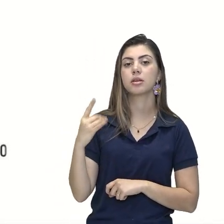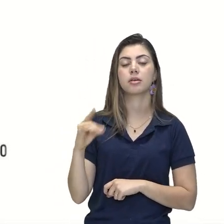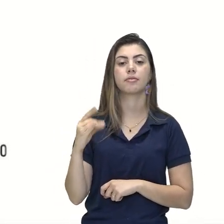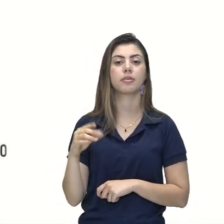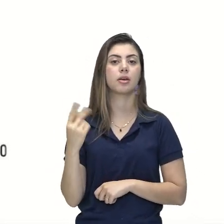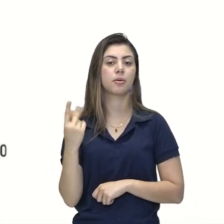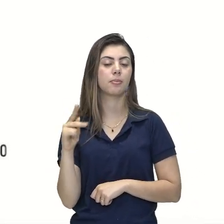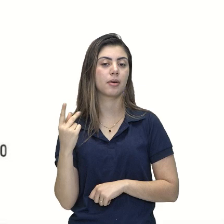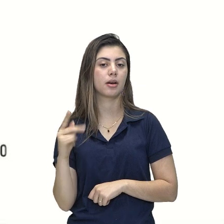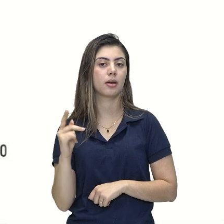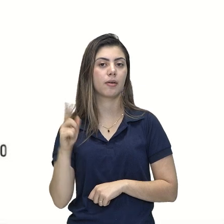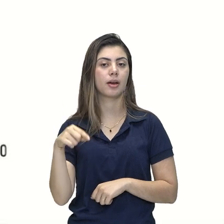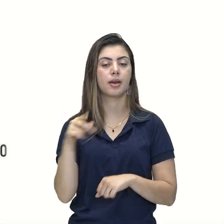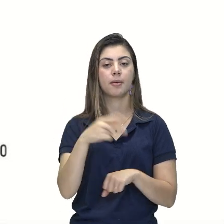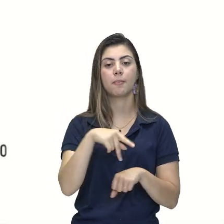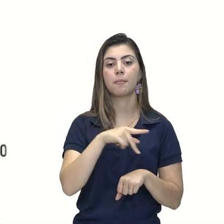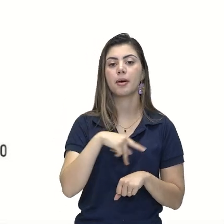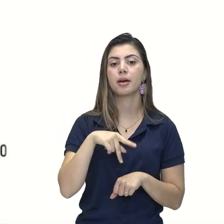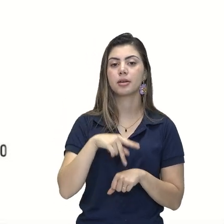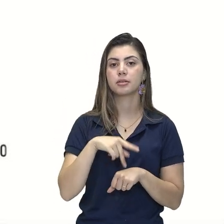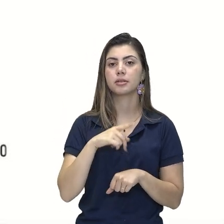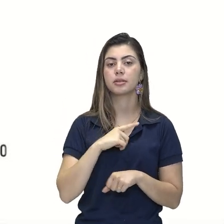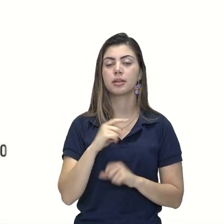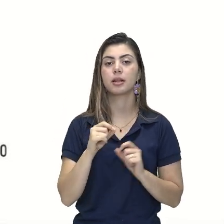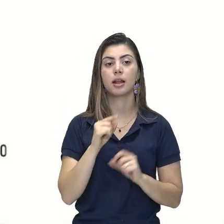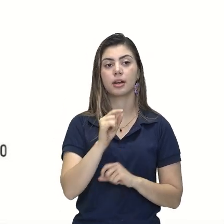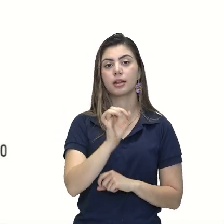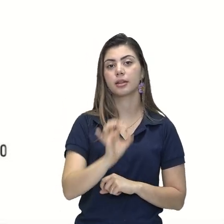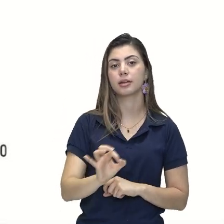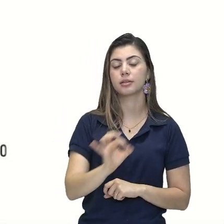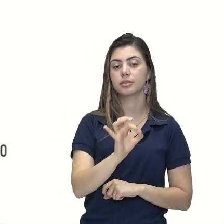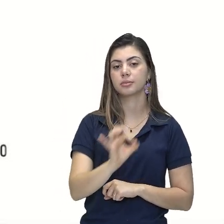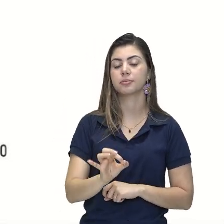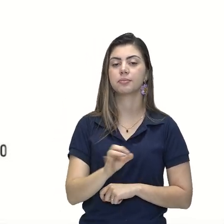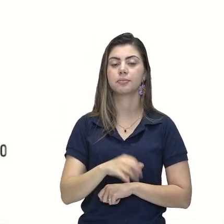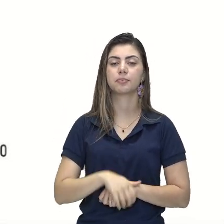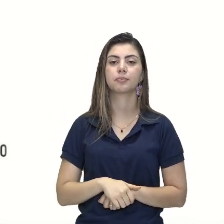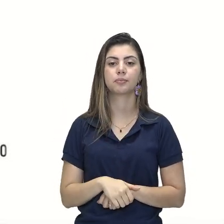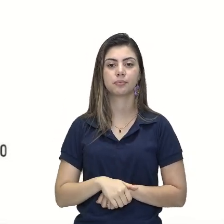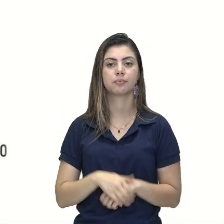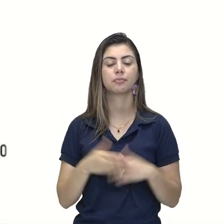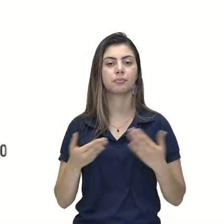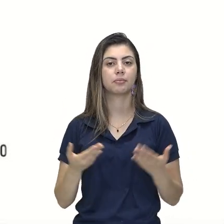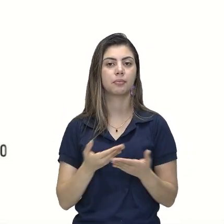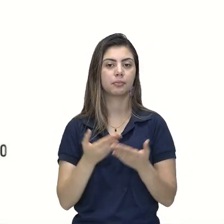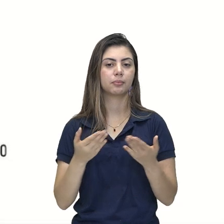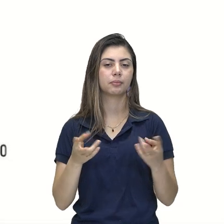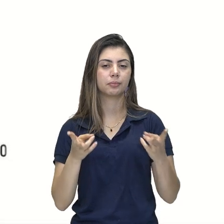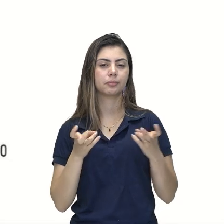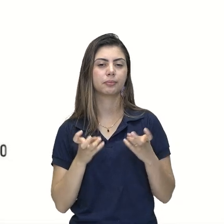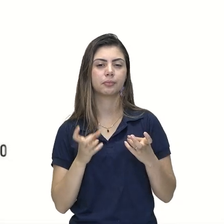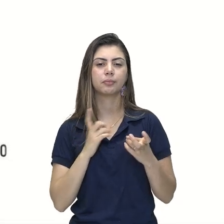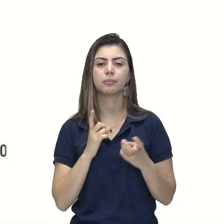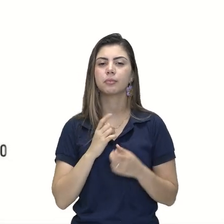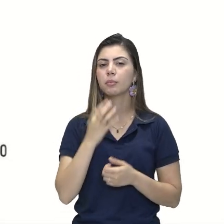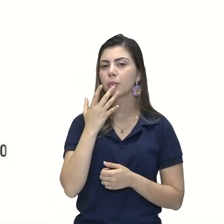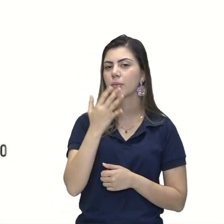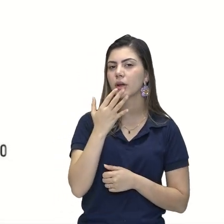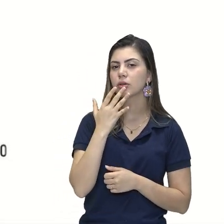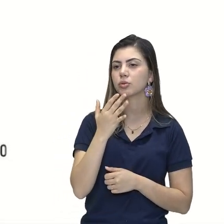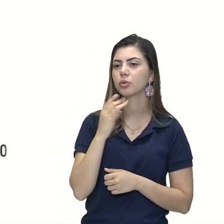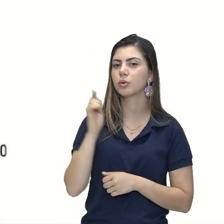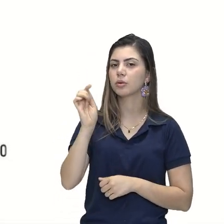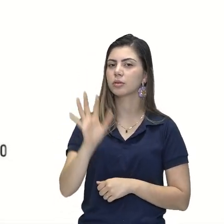países, né, dentro dessa taxa de urbanização. E aí observem pela tonalidade das cores do